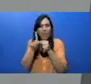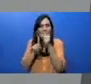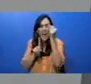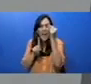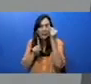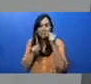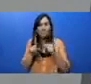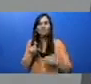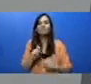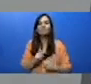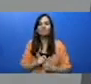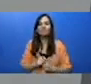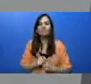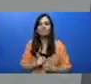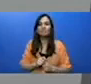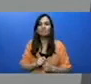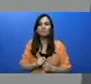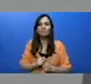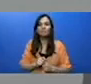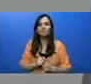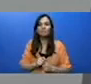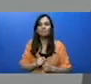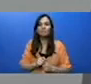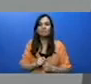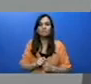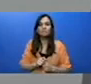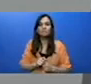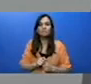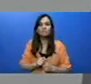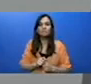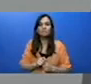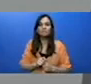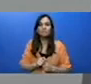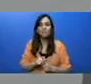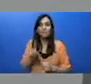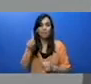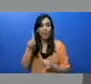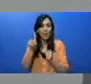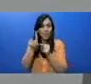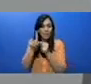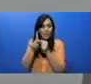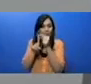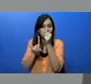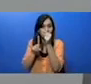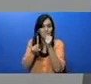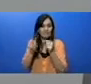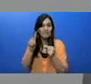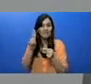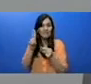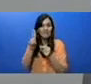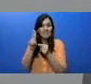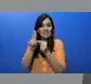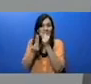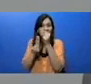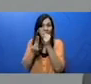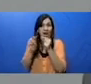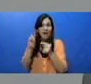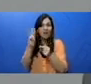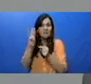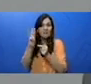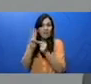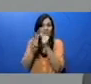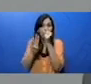dezena, deixa eu colocar mais para cá, só um minutinho. Aqui, unidade, dezena e